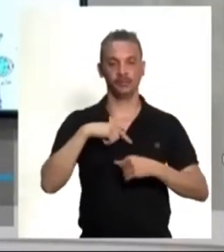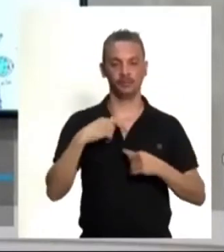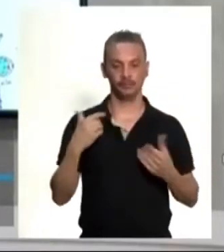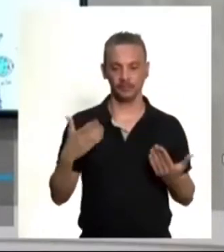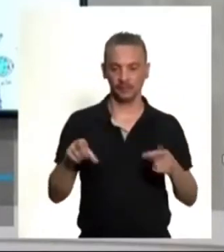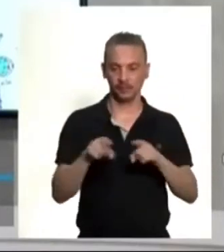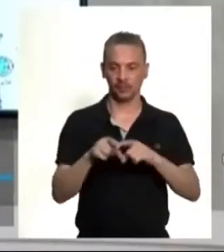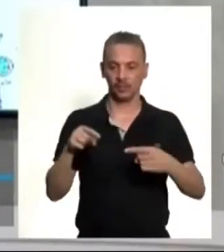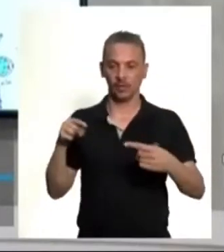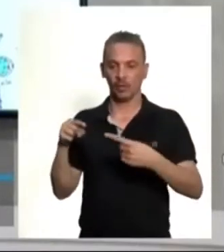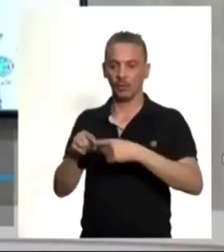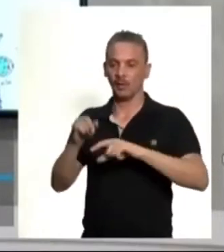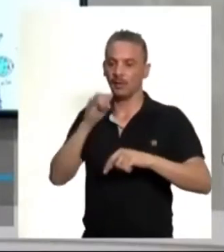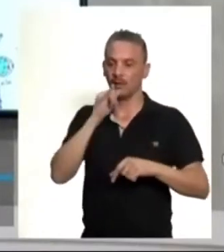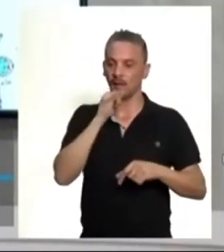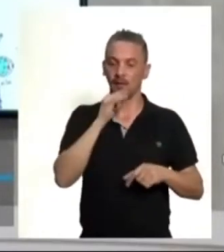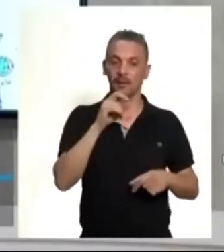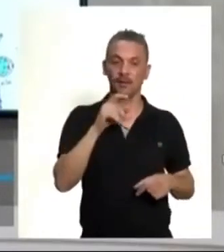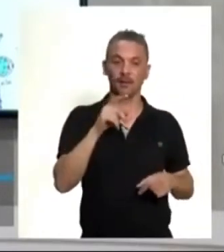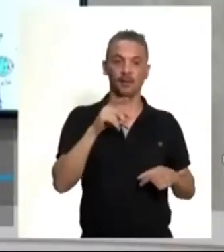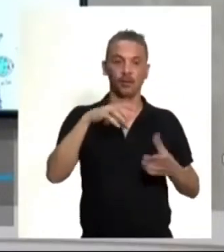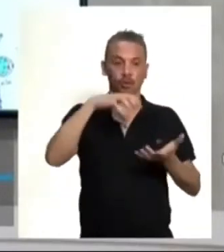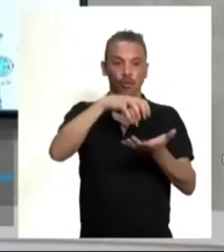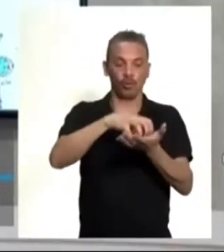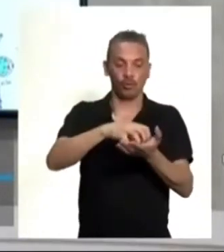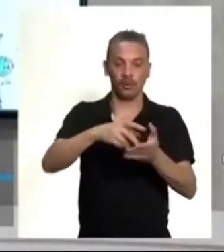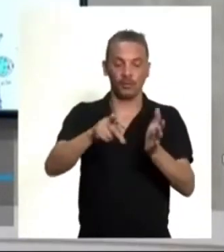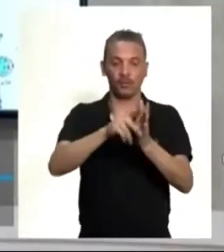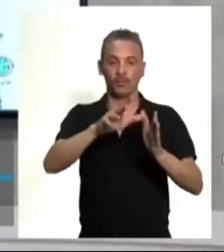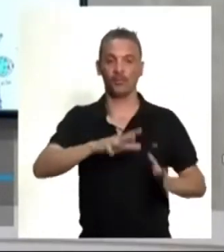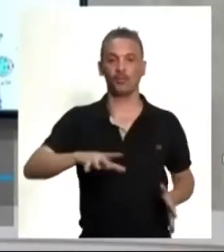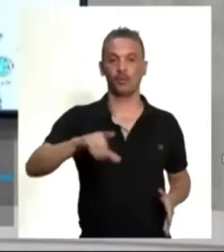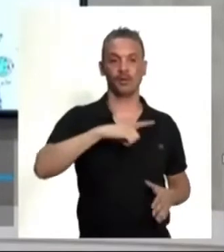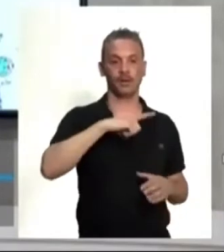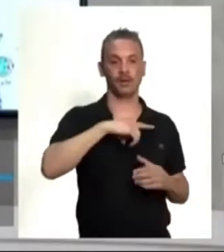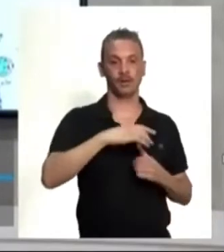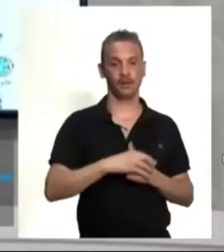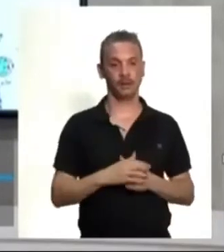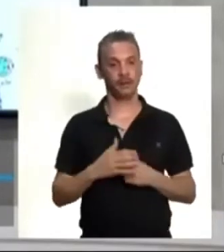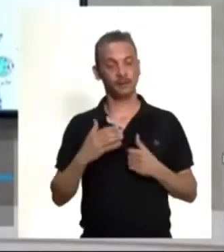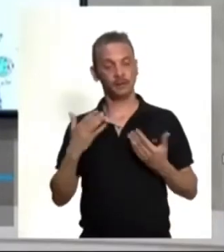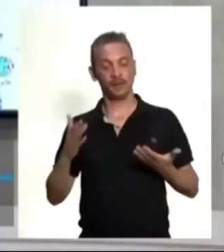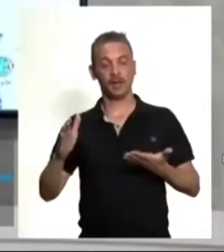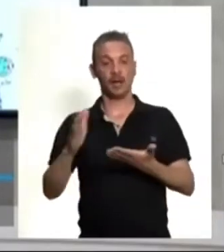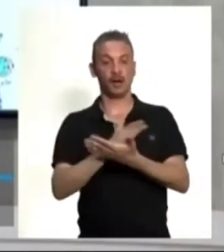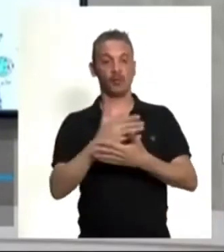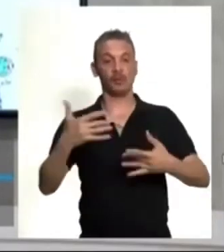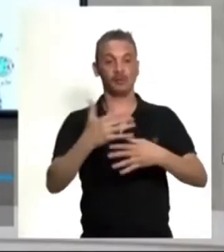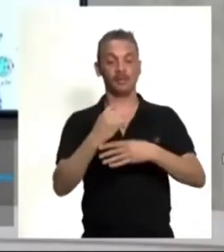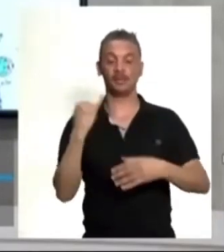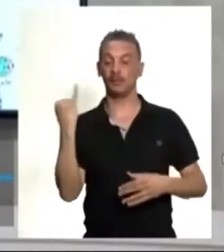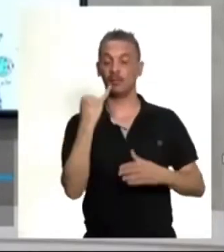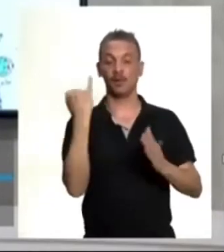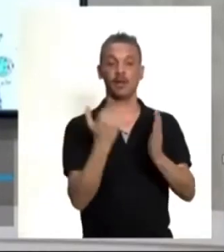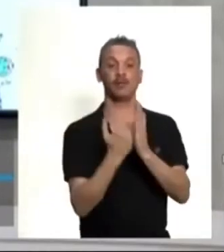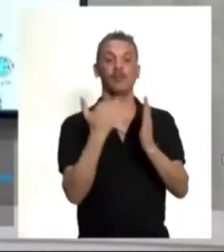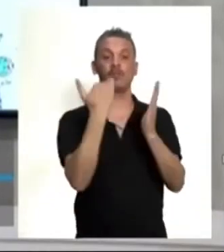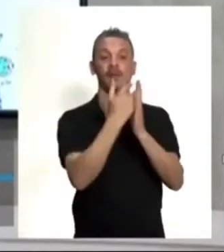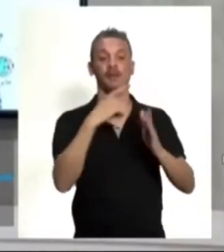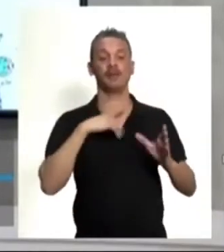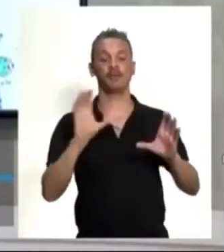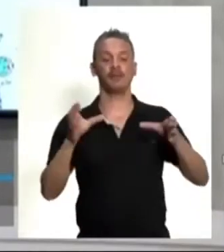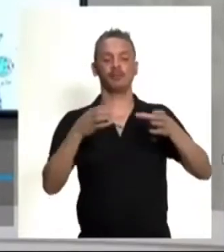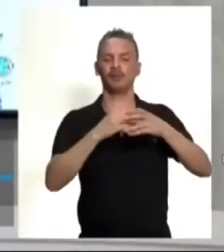está vinculada à polarização do espaço geográfico. Então, algumas cidades são mais relevantes porque